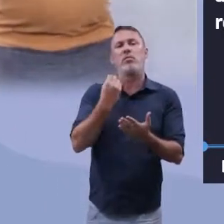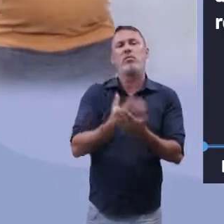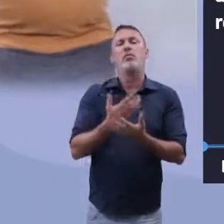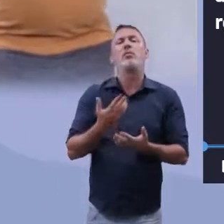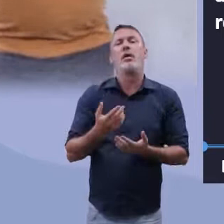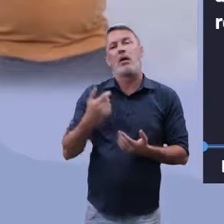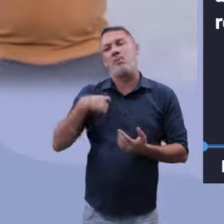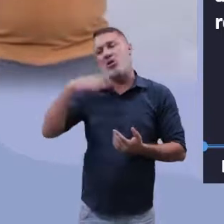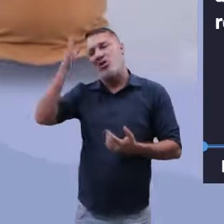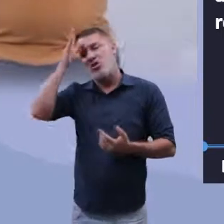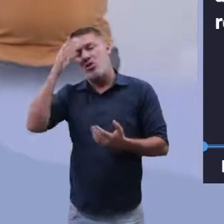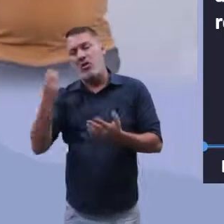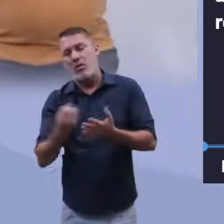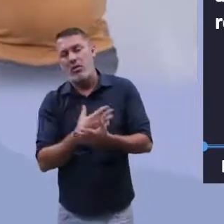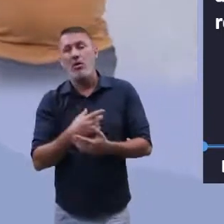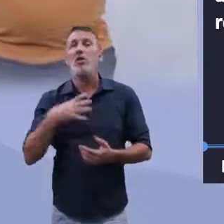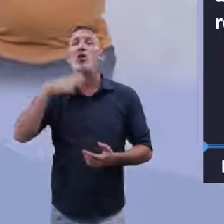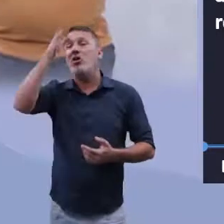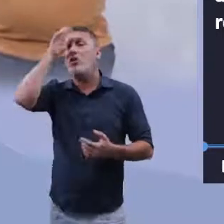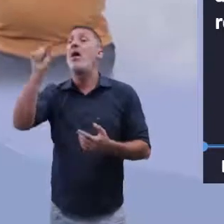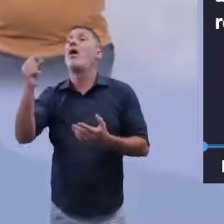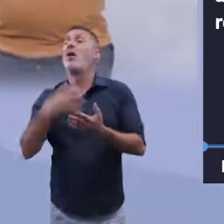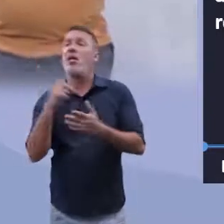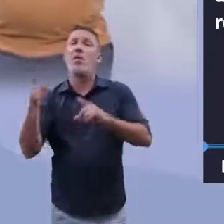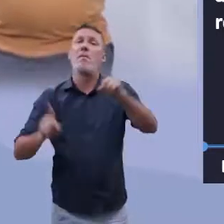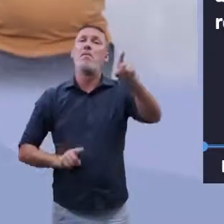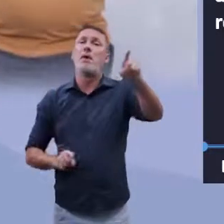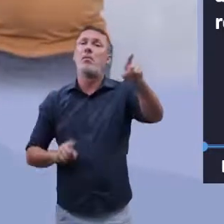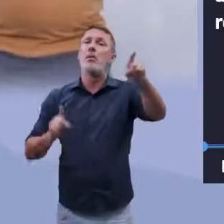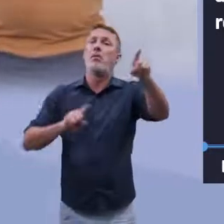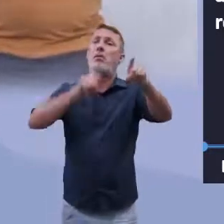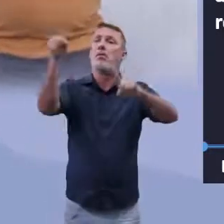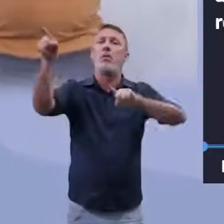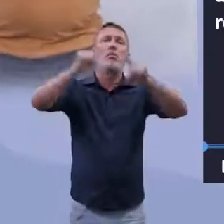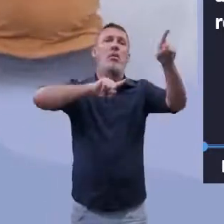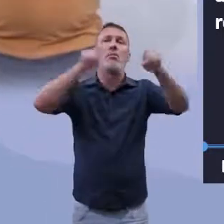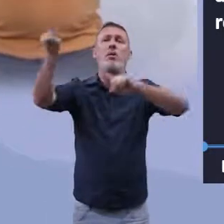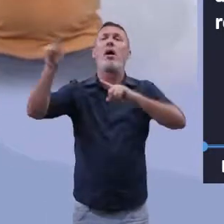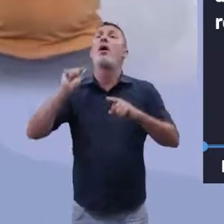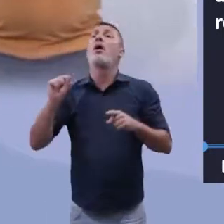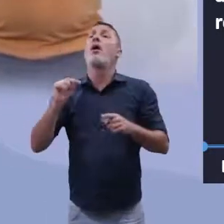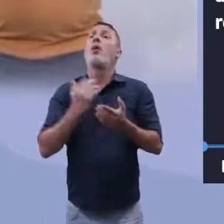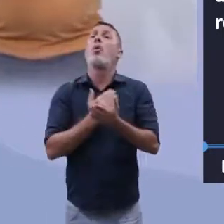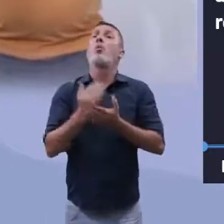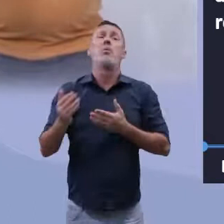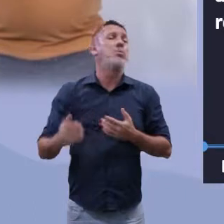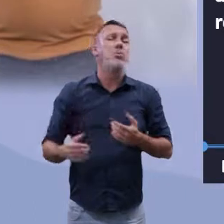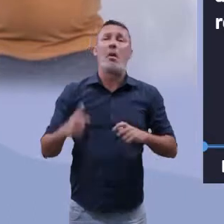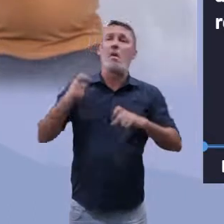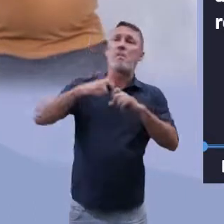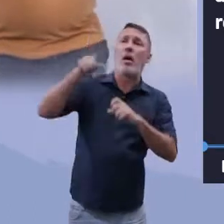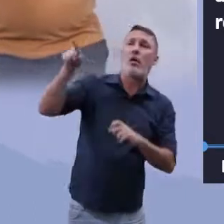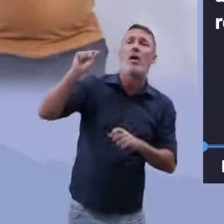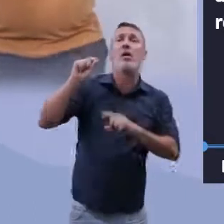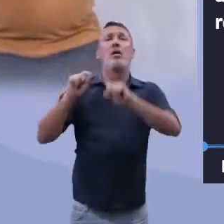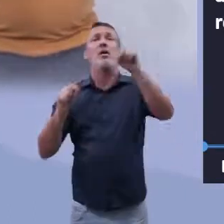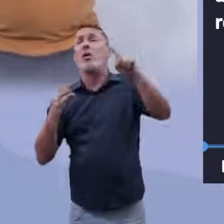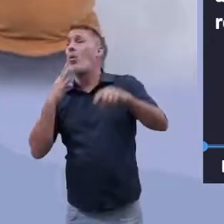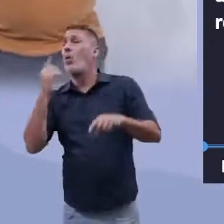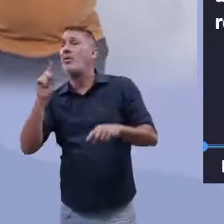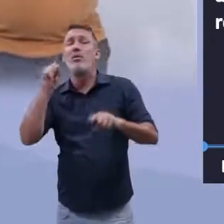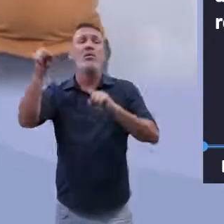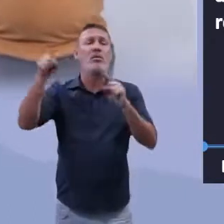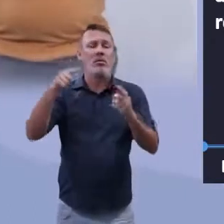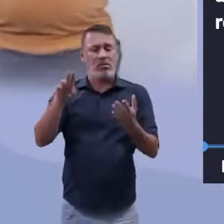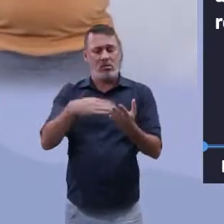ó. Ah, mas foi minha tia que mandou. Tia, quem mandou para você? Ah, foi sua prima. Prima, quem mandou? Ah, foi meu amigo, que o pai dele é médico. Mas quem é o pai dele